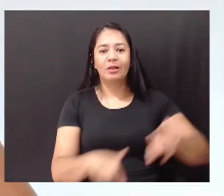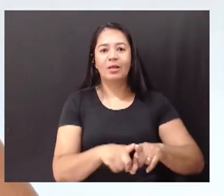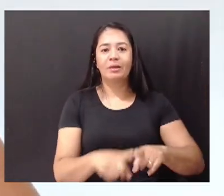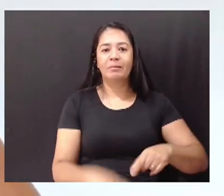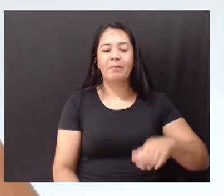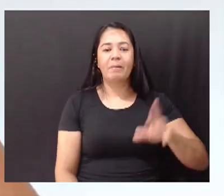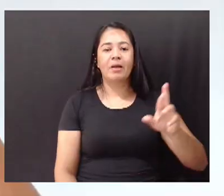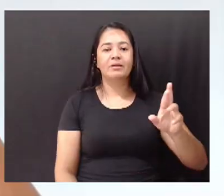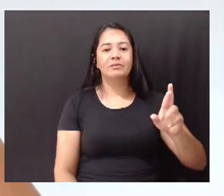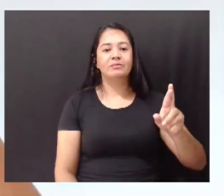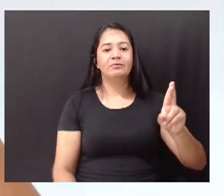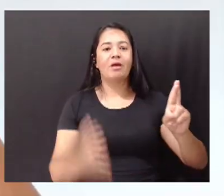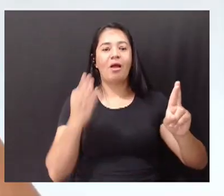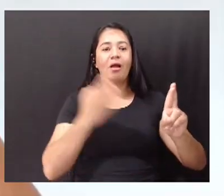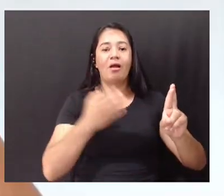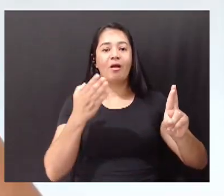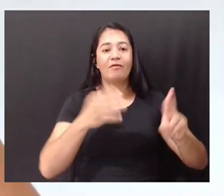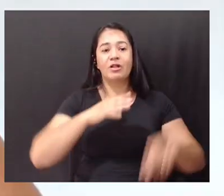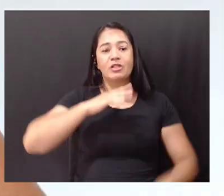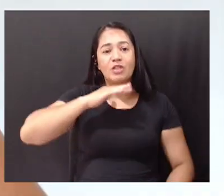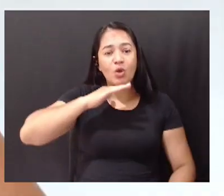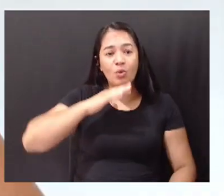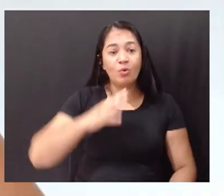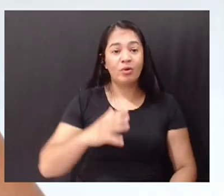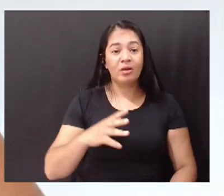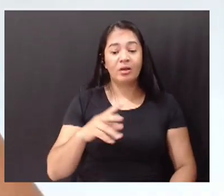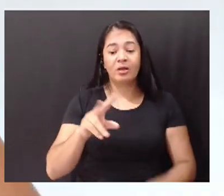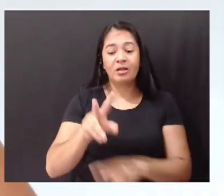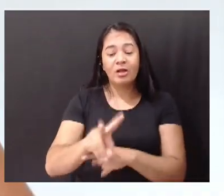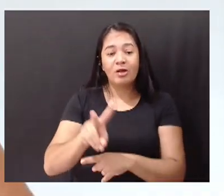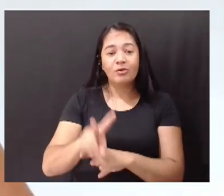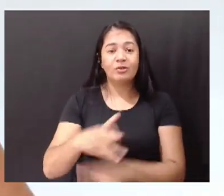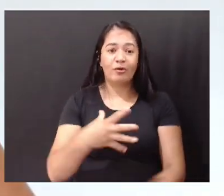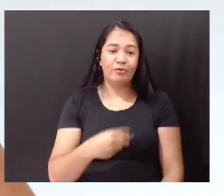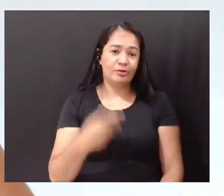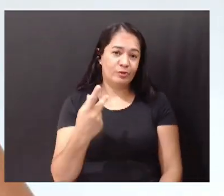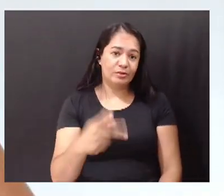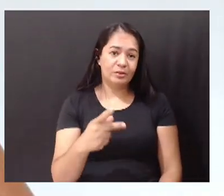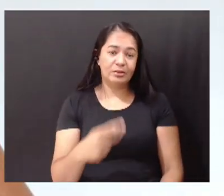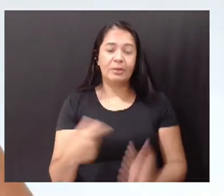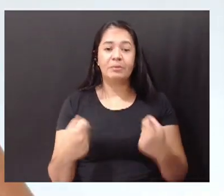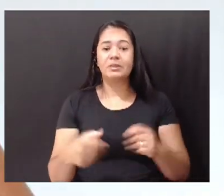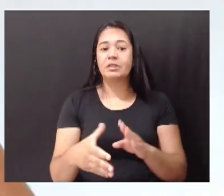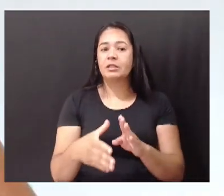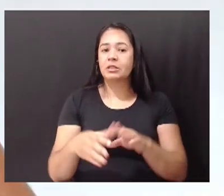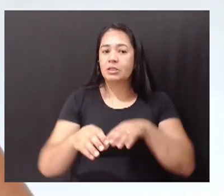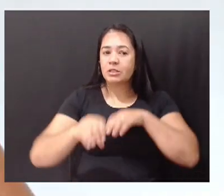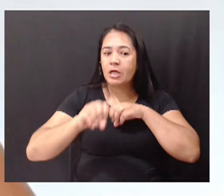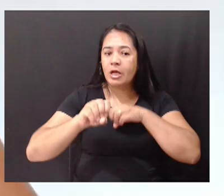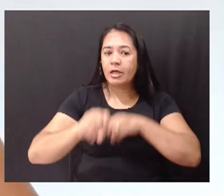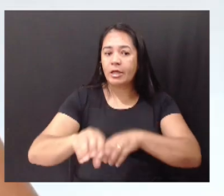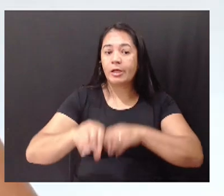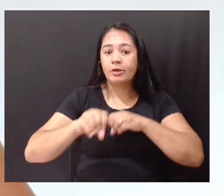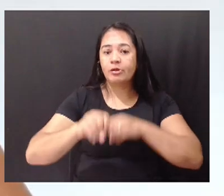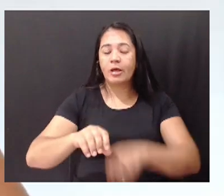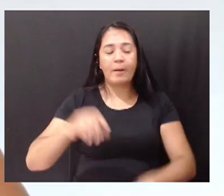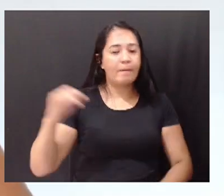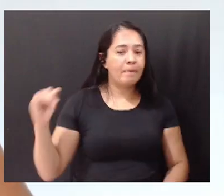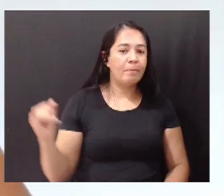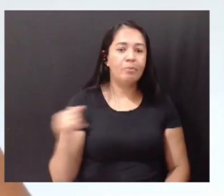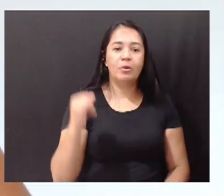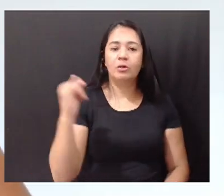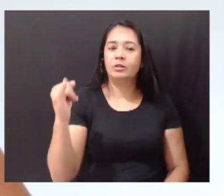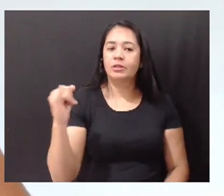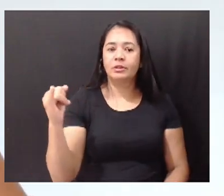referências na criação dos seus filhos, e isso exige muita educação. Então, eu falo que a educação é primordial para